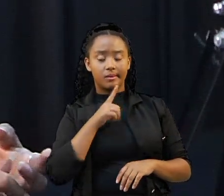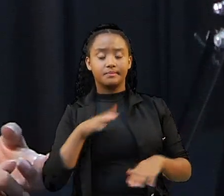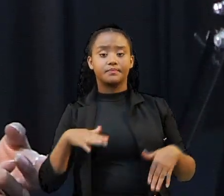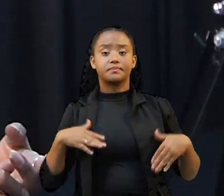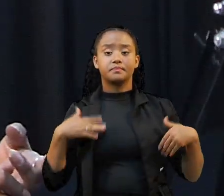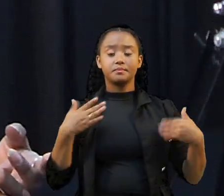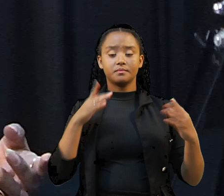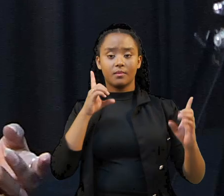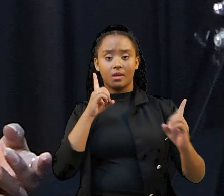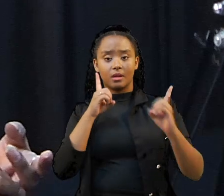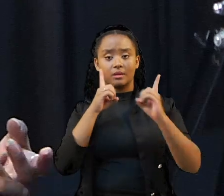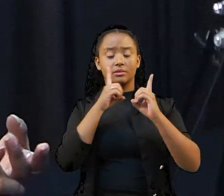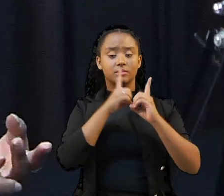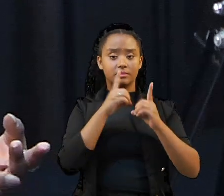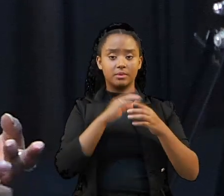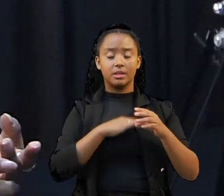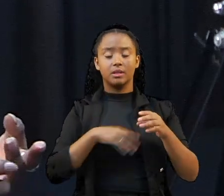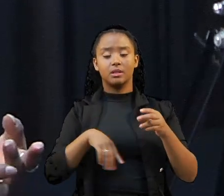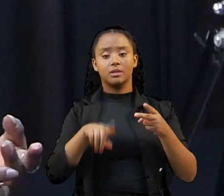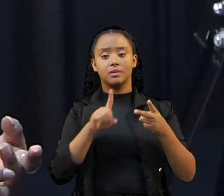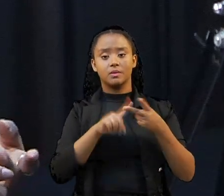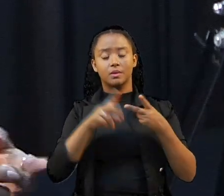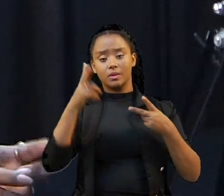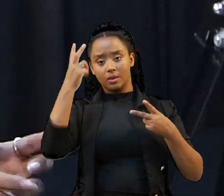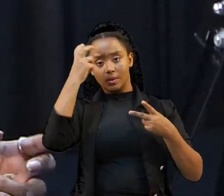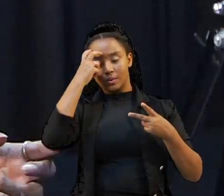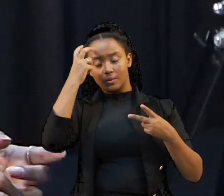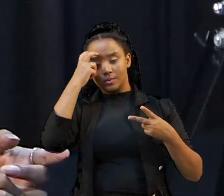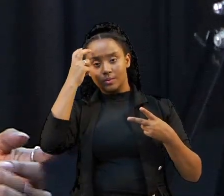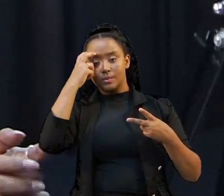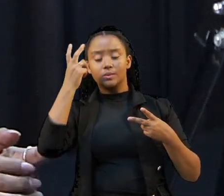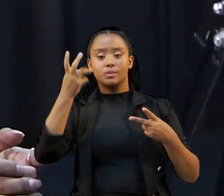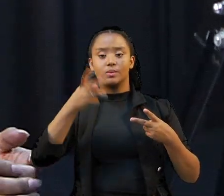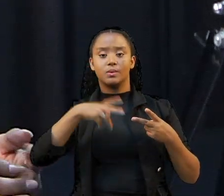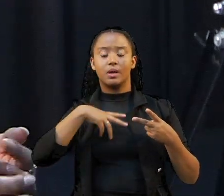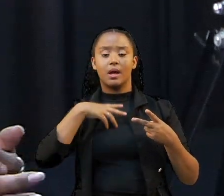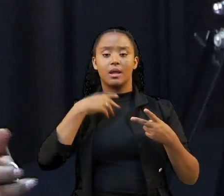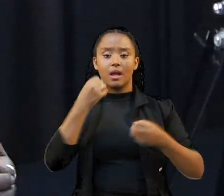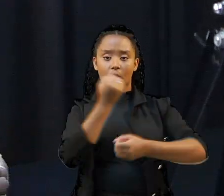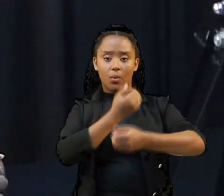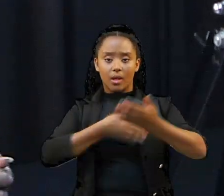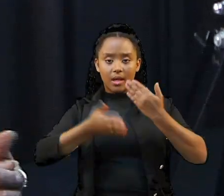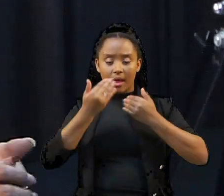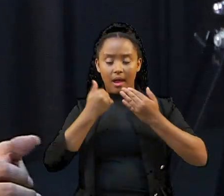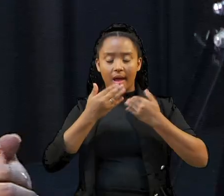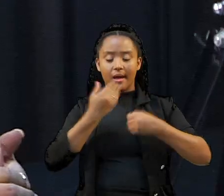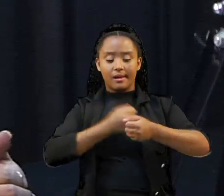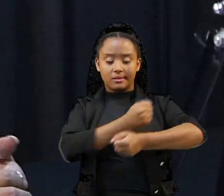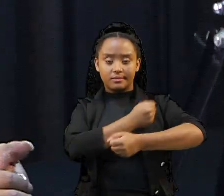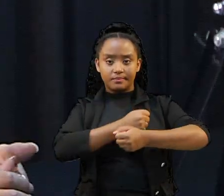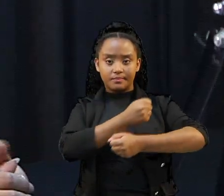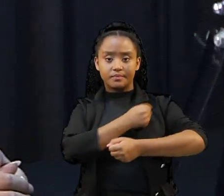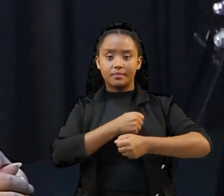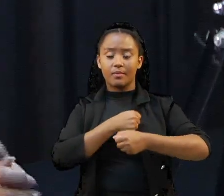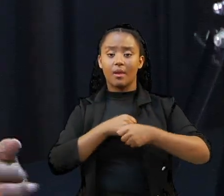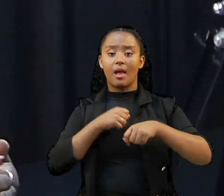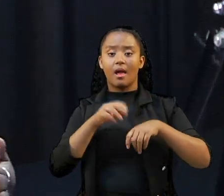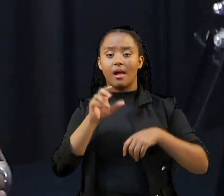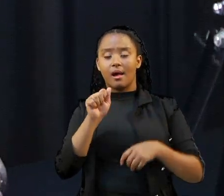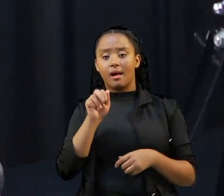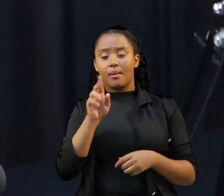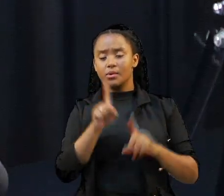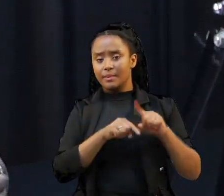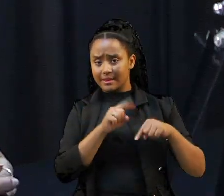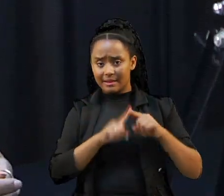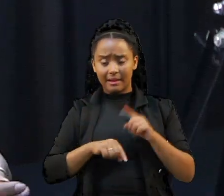atendimentos, com resgate de cultura no sentido da culinária, no sentido de artesanato, da